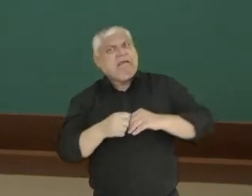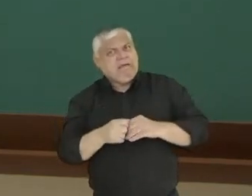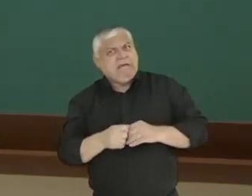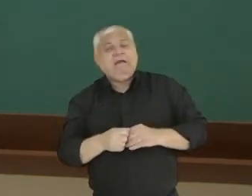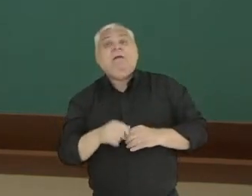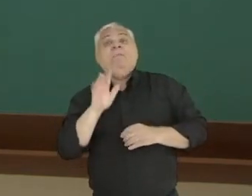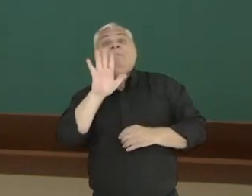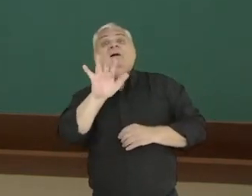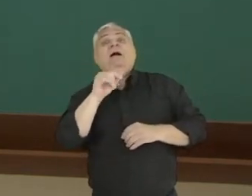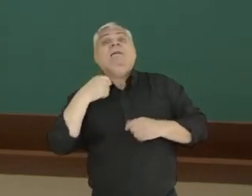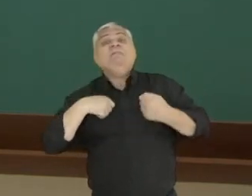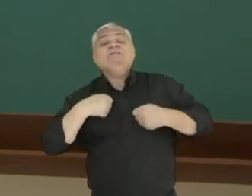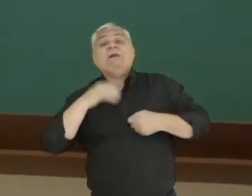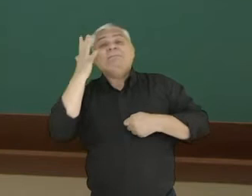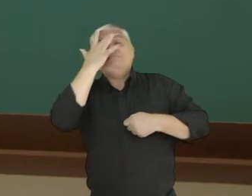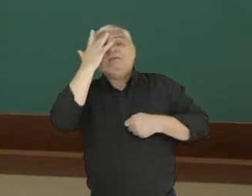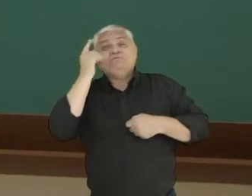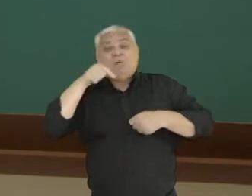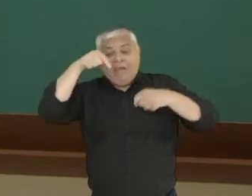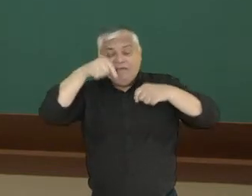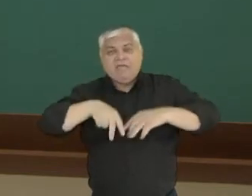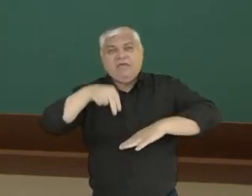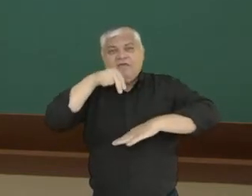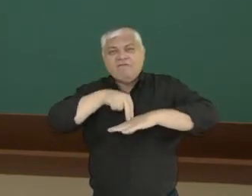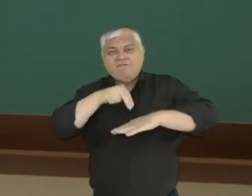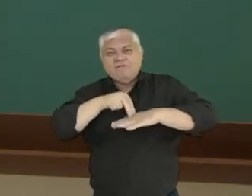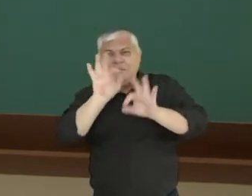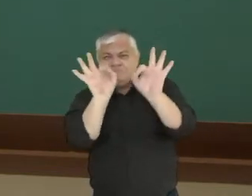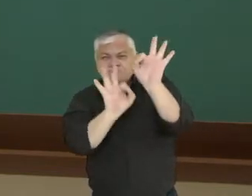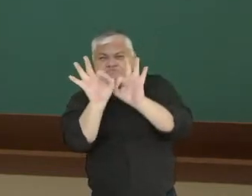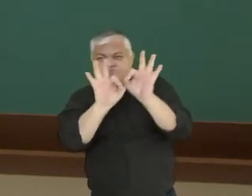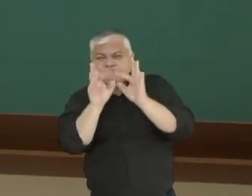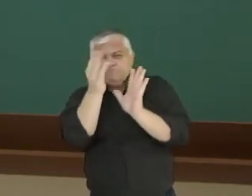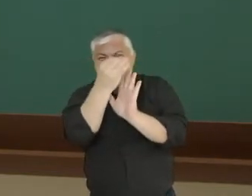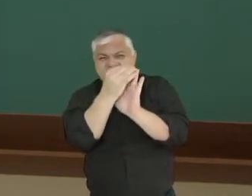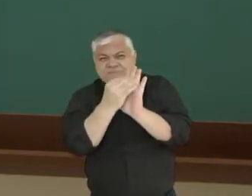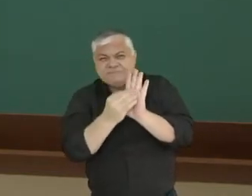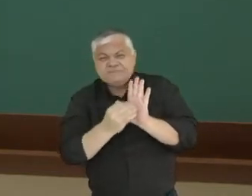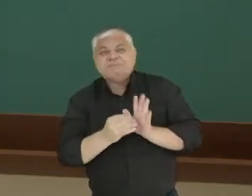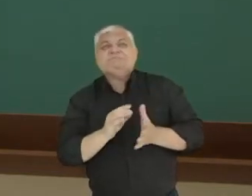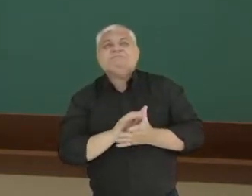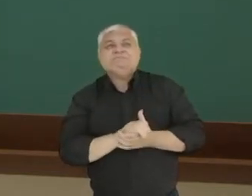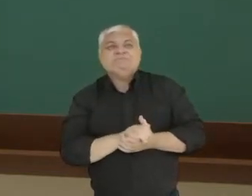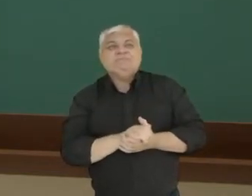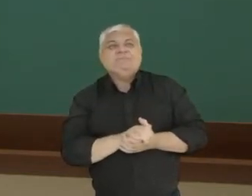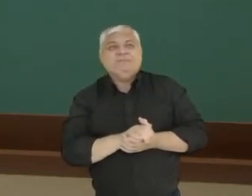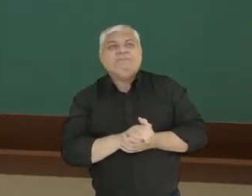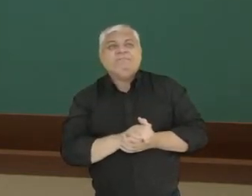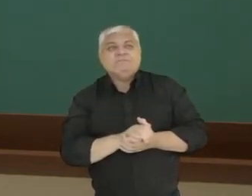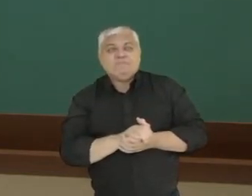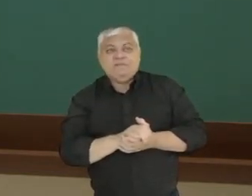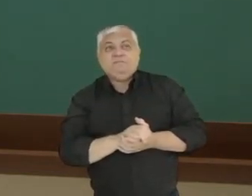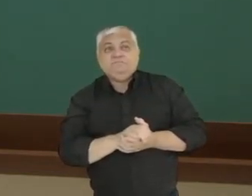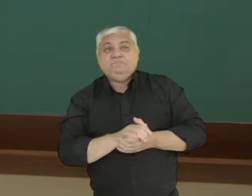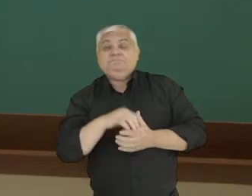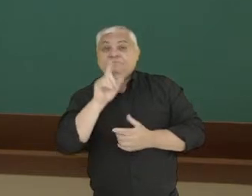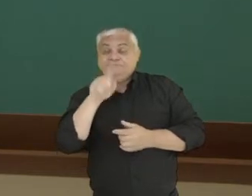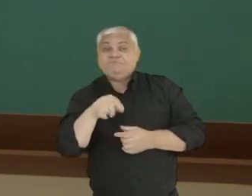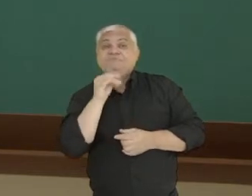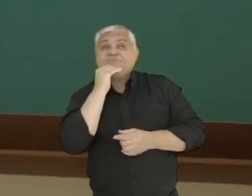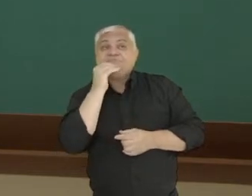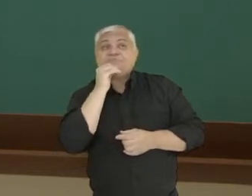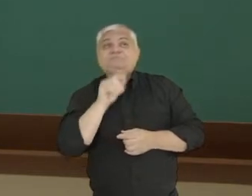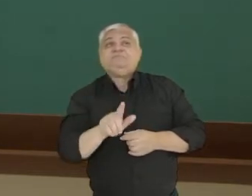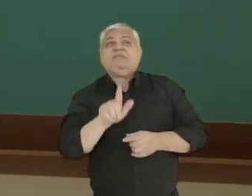alguém a nível do solo para realizar o processamento dessas informações. Então, no nível do solo, são coleta de dados